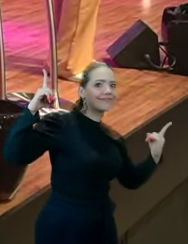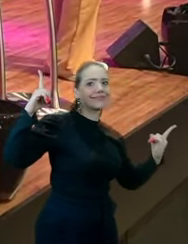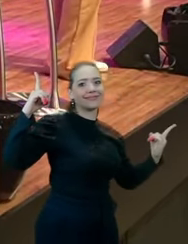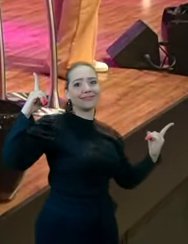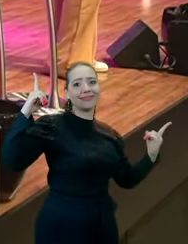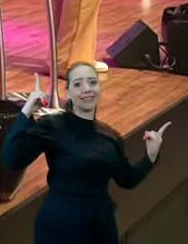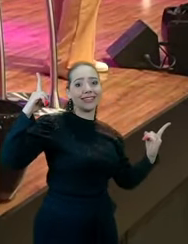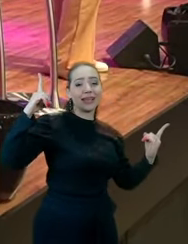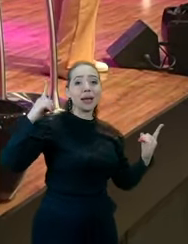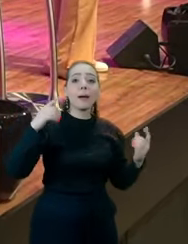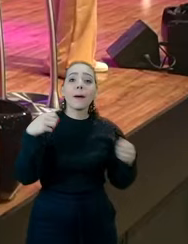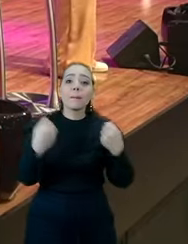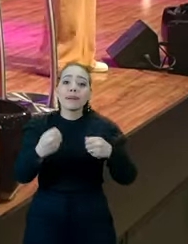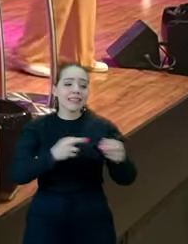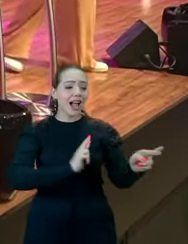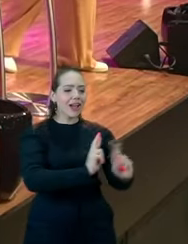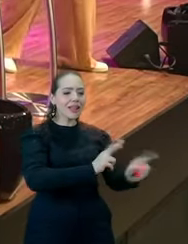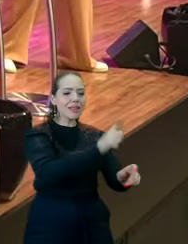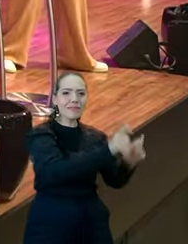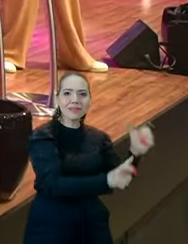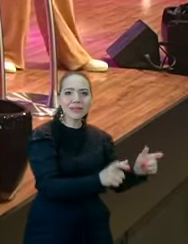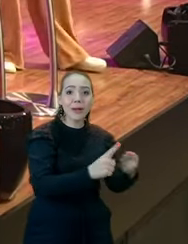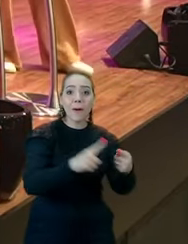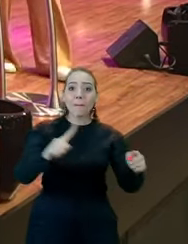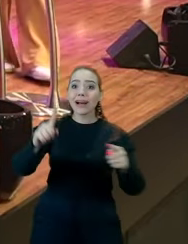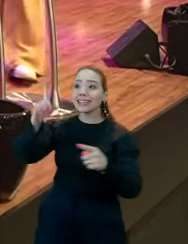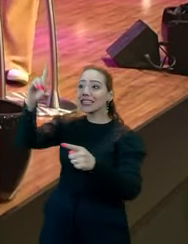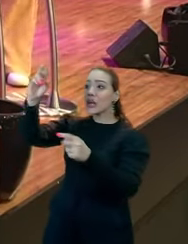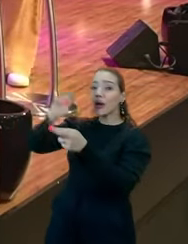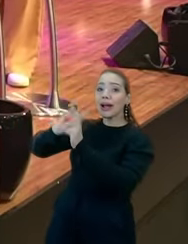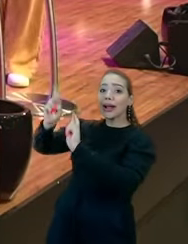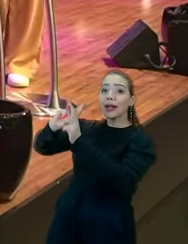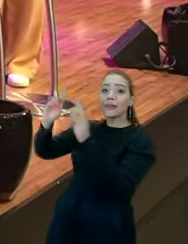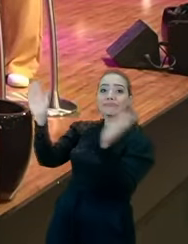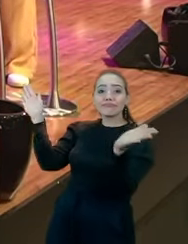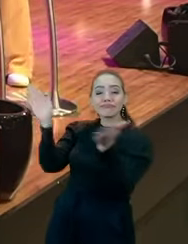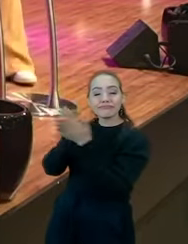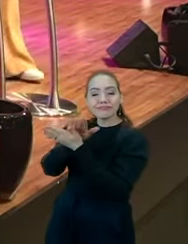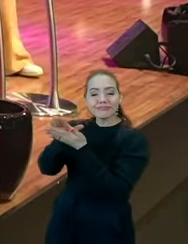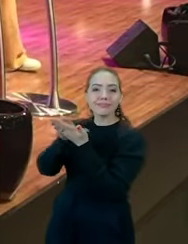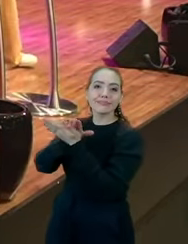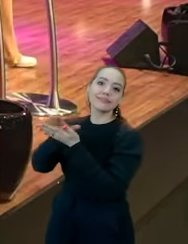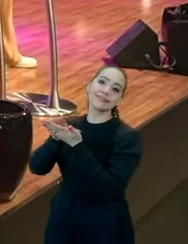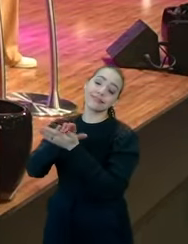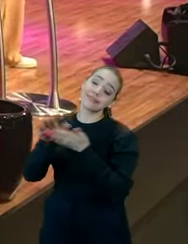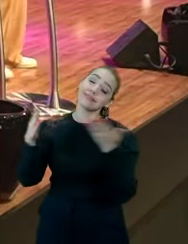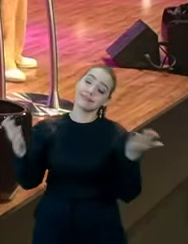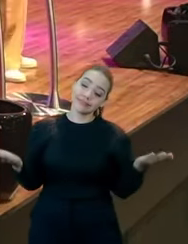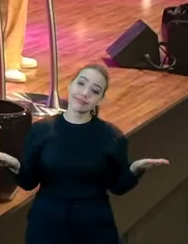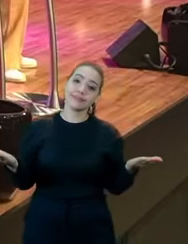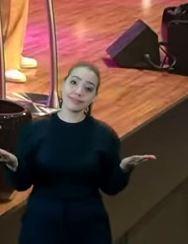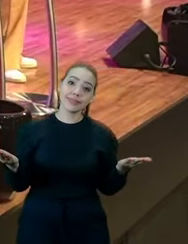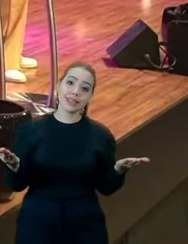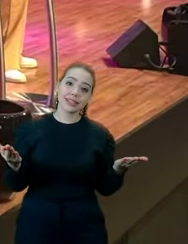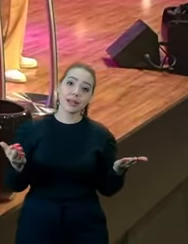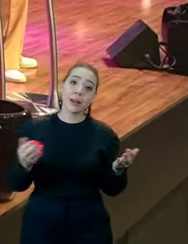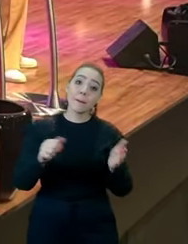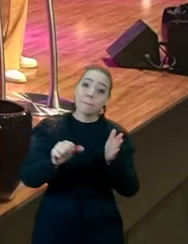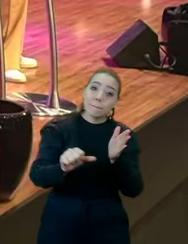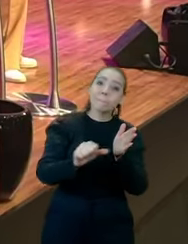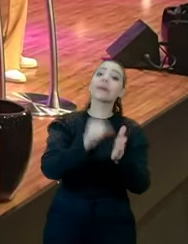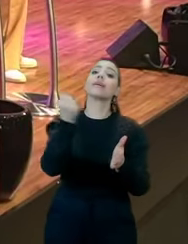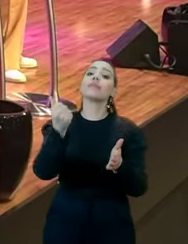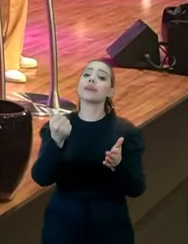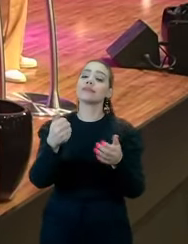Deus. Hoje, olhando para a minha vida, assim, eu não estou falando de mim, eu, a glória, eu não, em nome de Jesus, não. Só